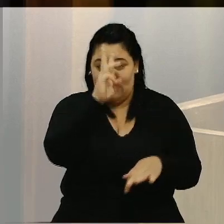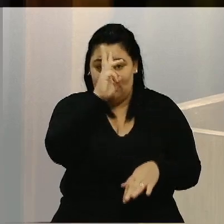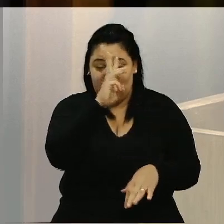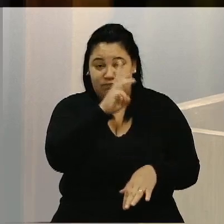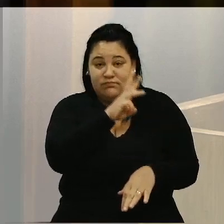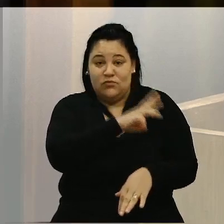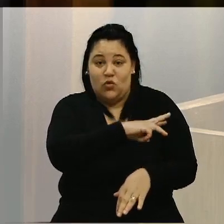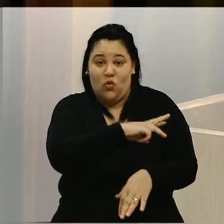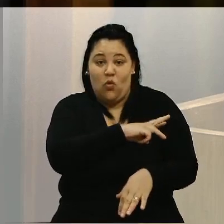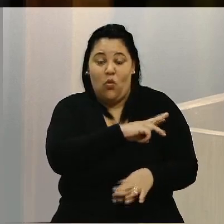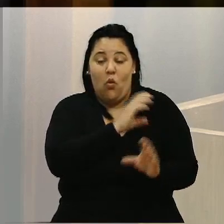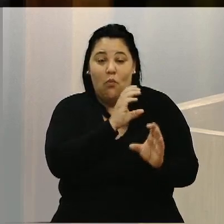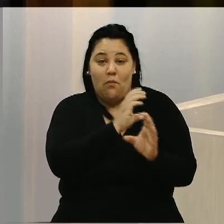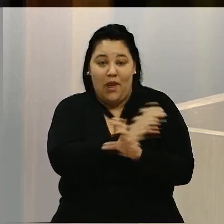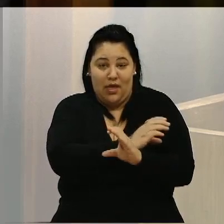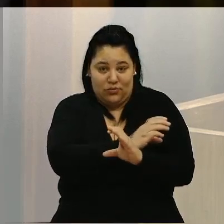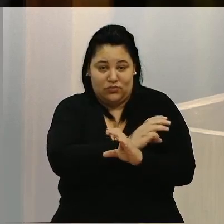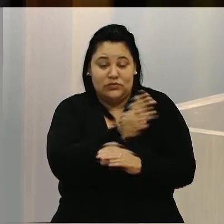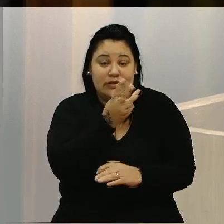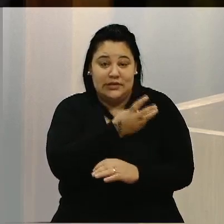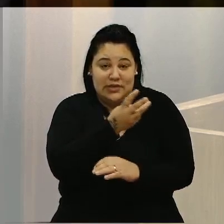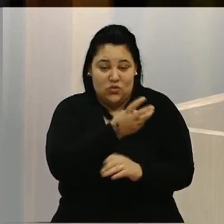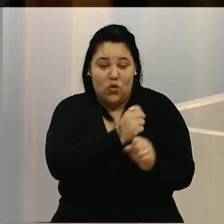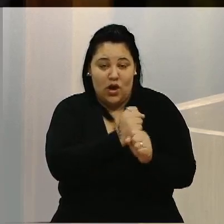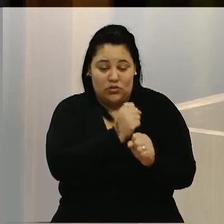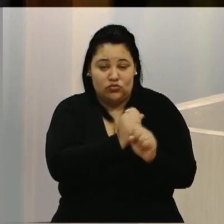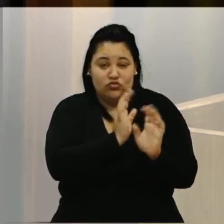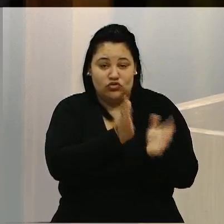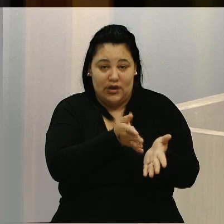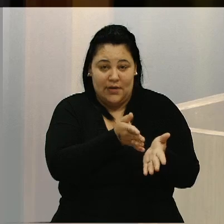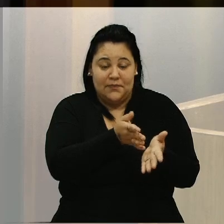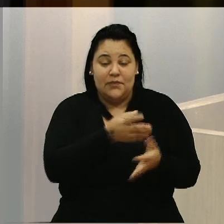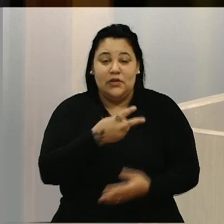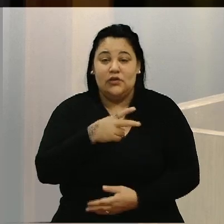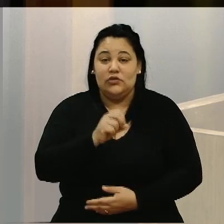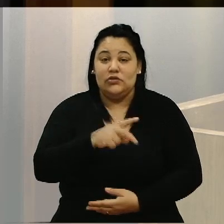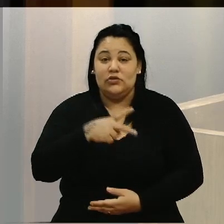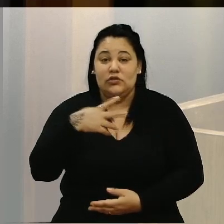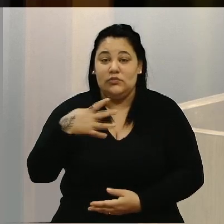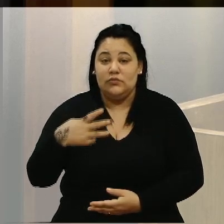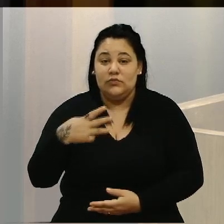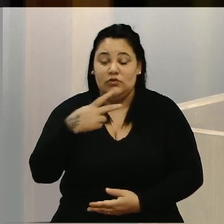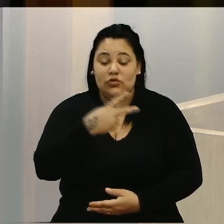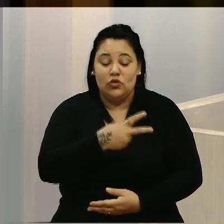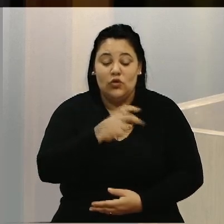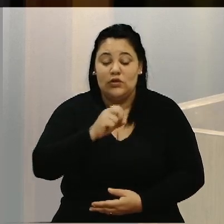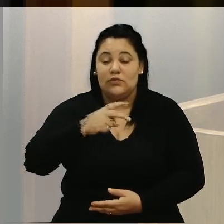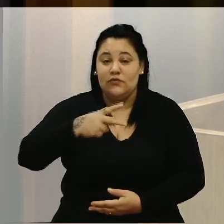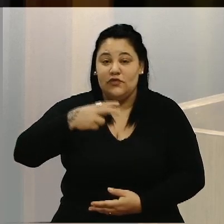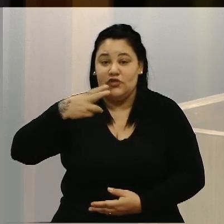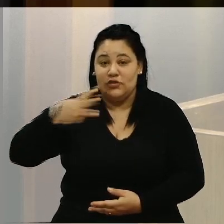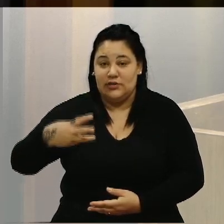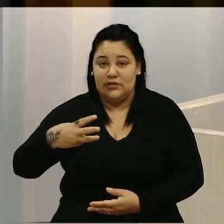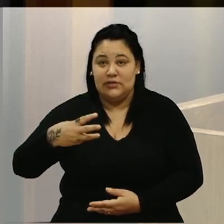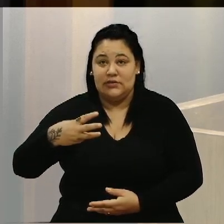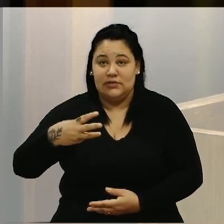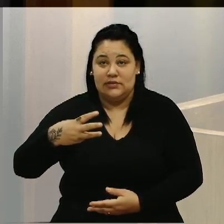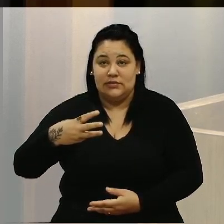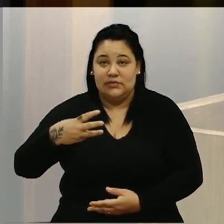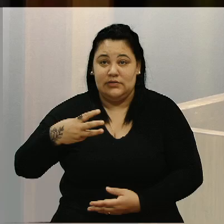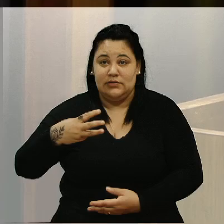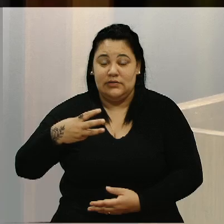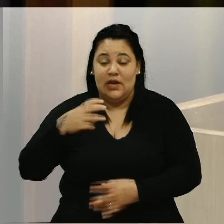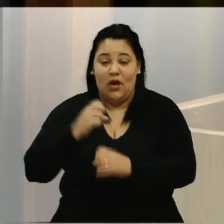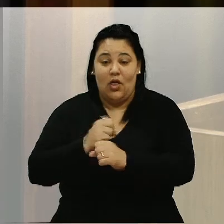no terceiro ano do ensino médio, em 2023, eles somavam